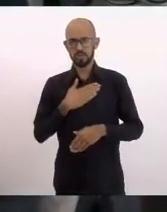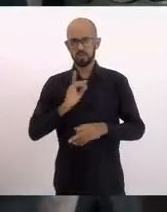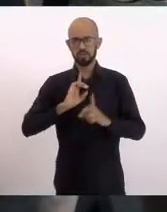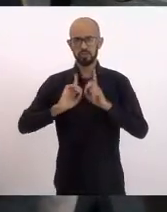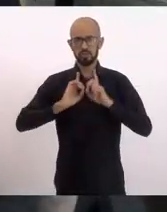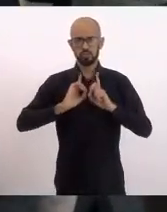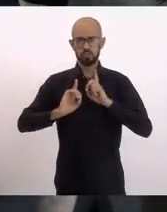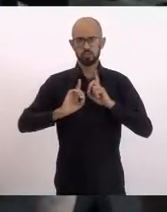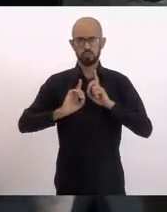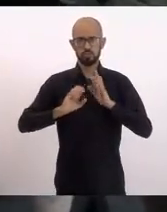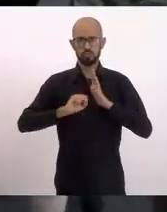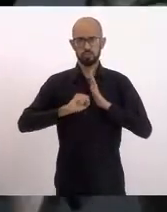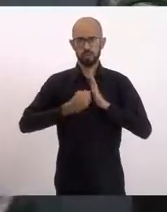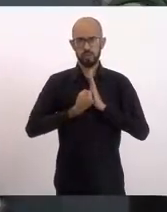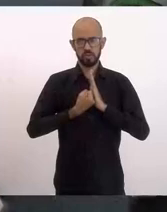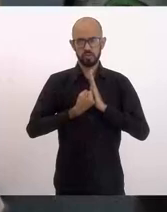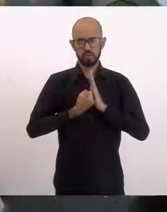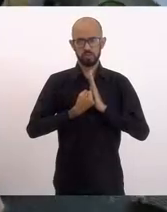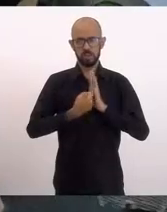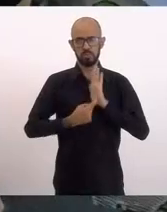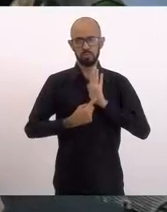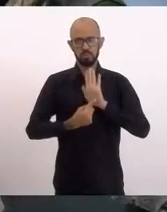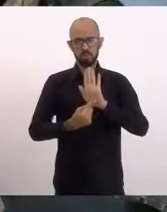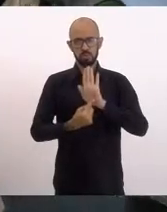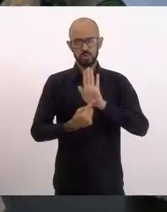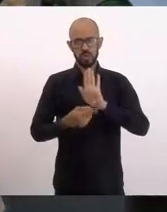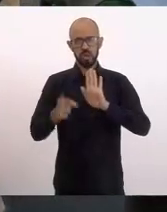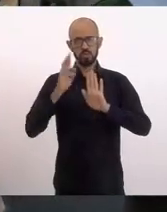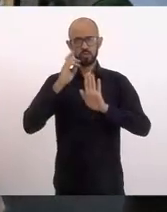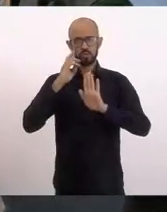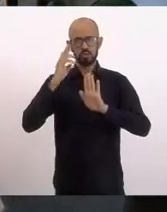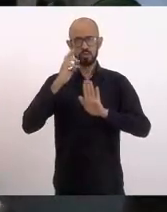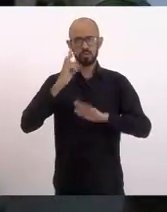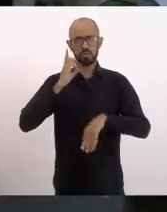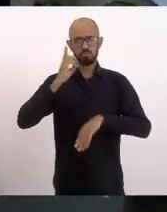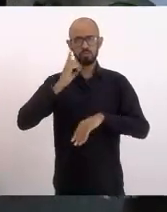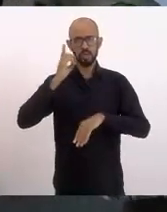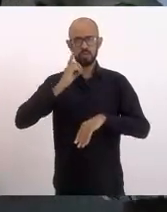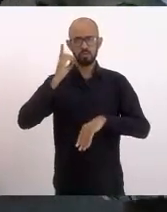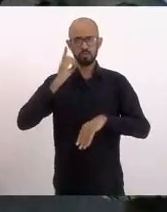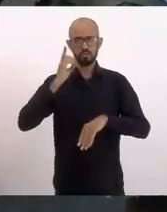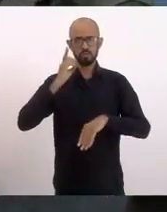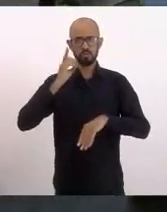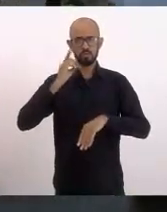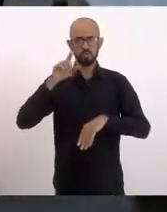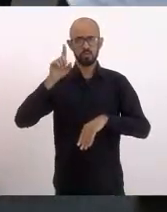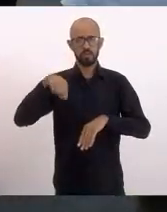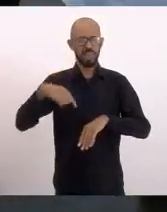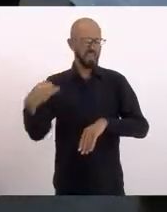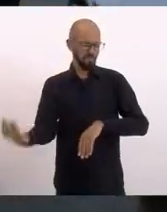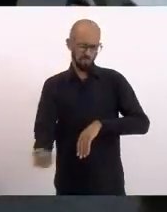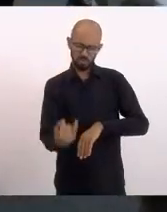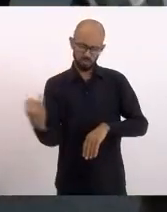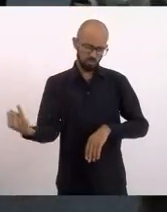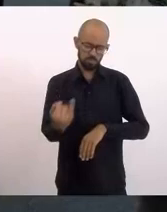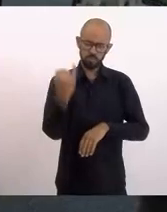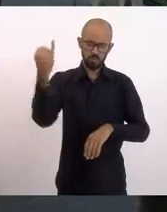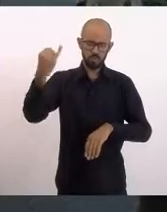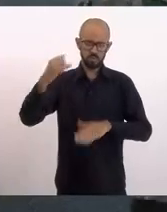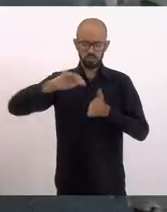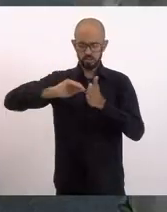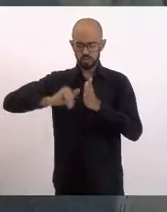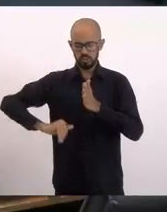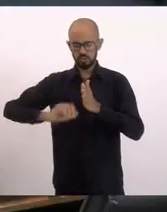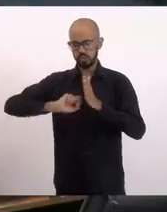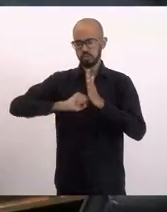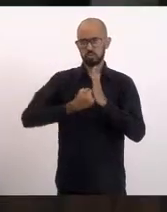os vetos para tentar demonstrar aos senhores deputados presentes de que é imperioso que nós derrubemos os vetos.